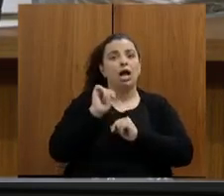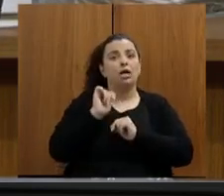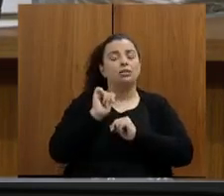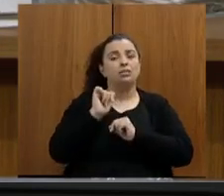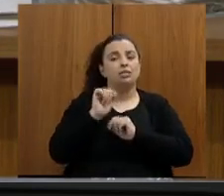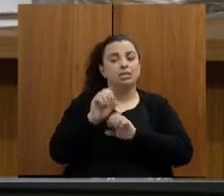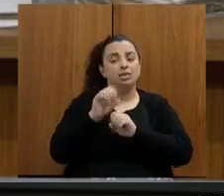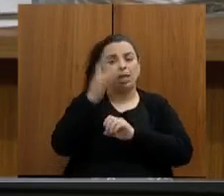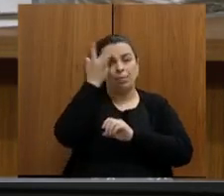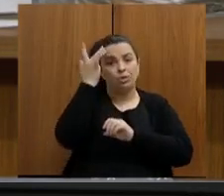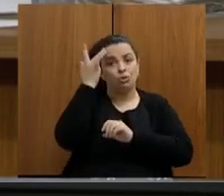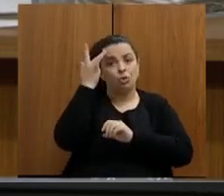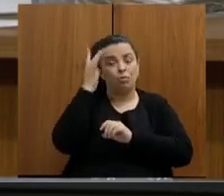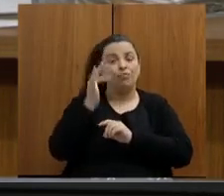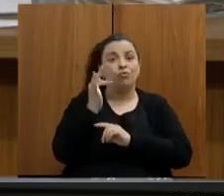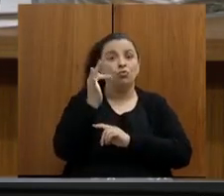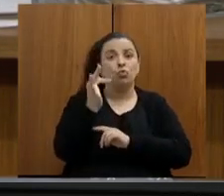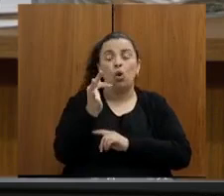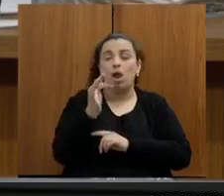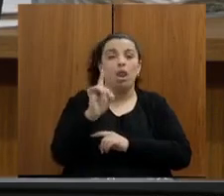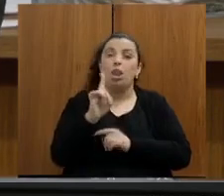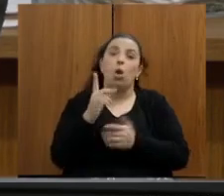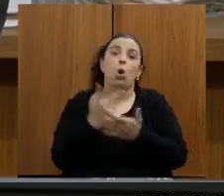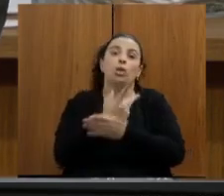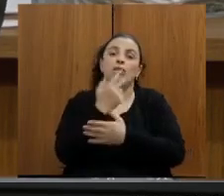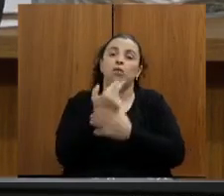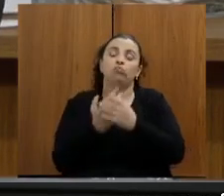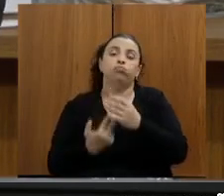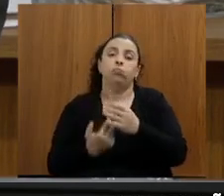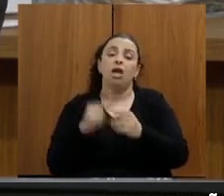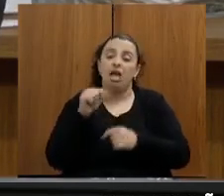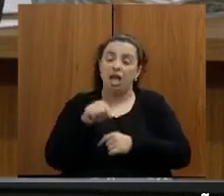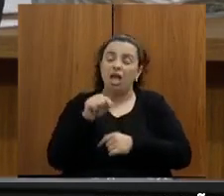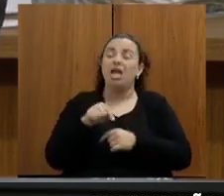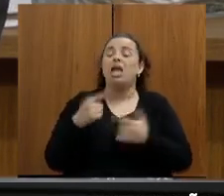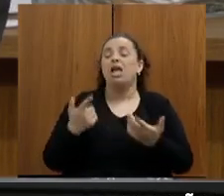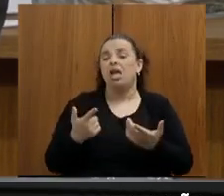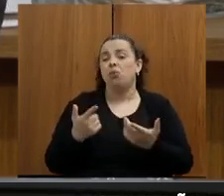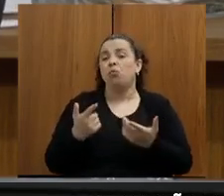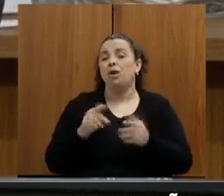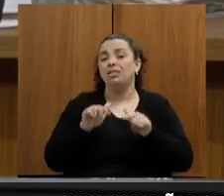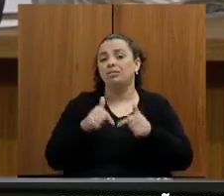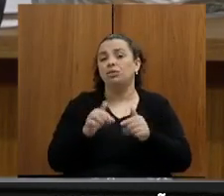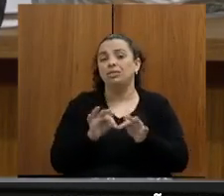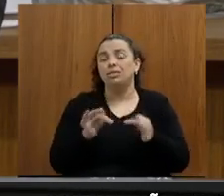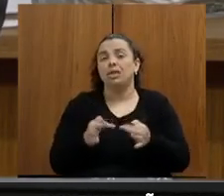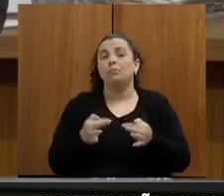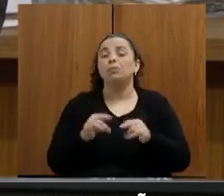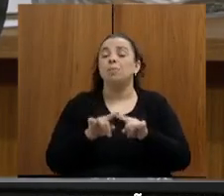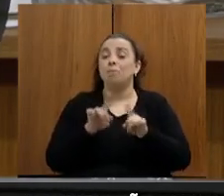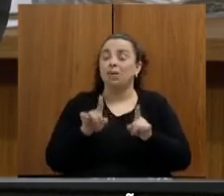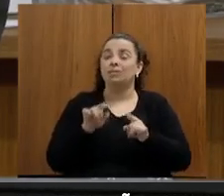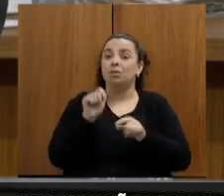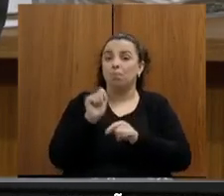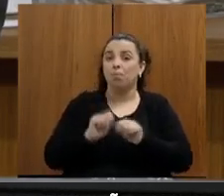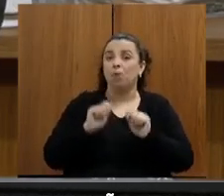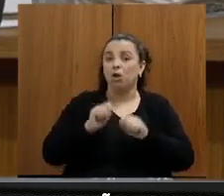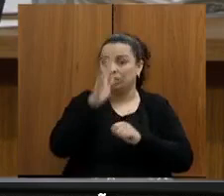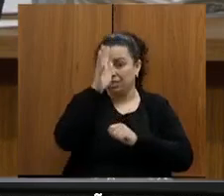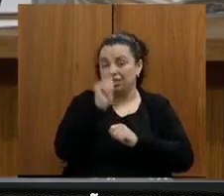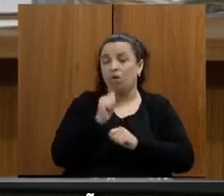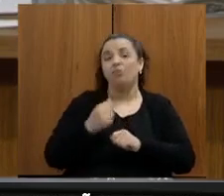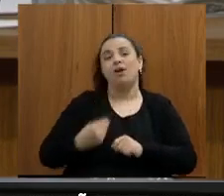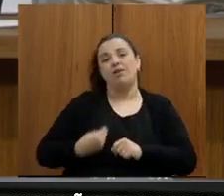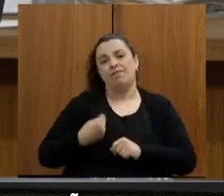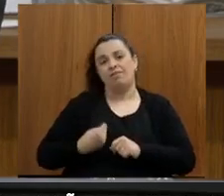muitas vezes simples mas que custa a vida das pessoas custa a vida